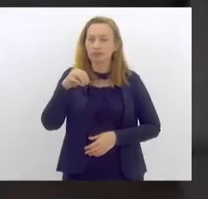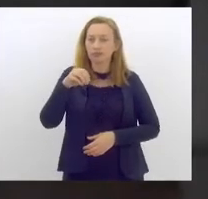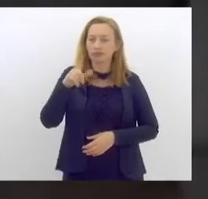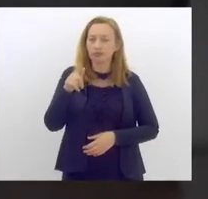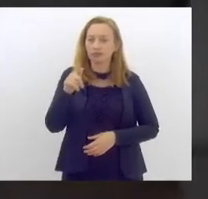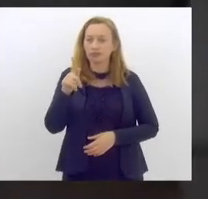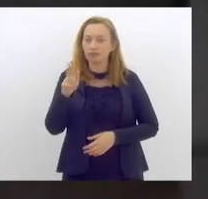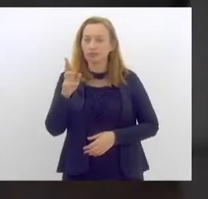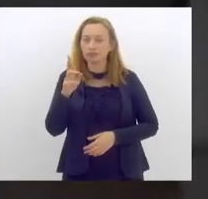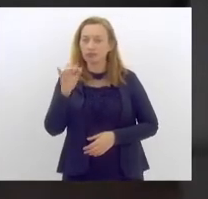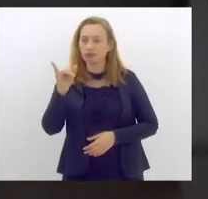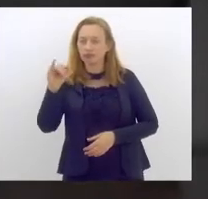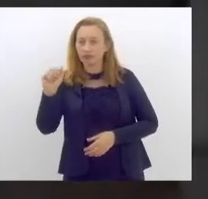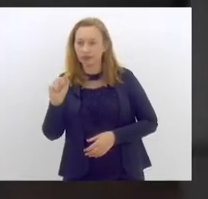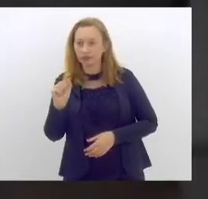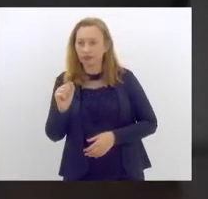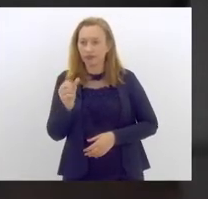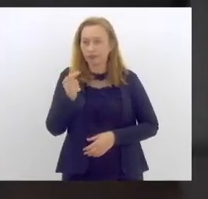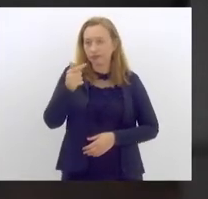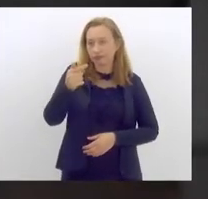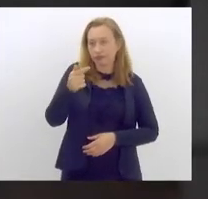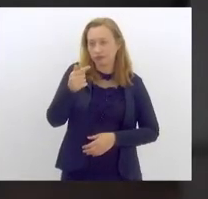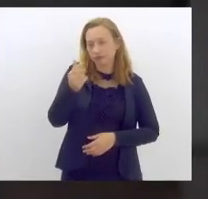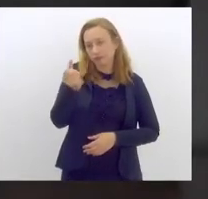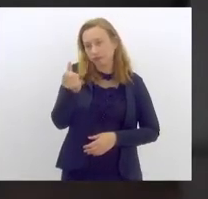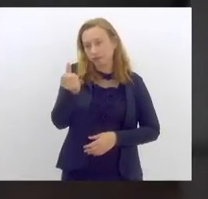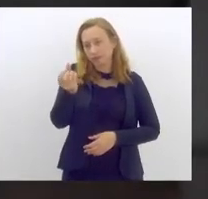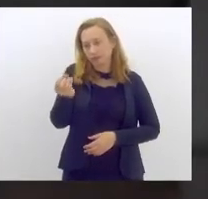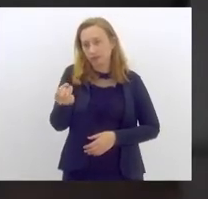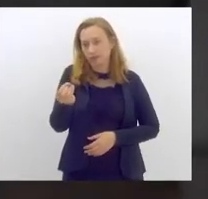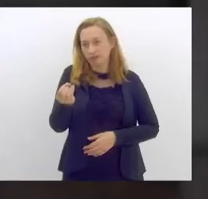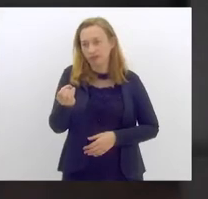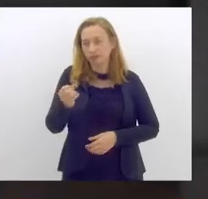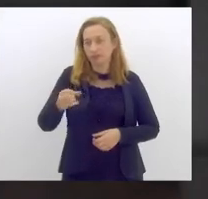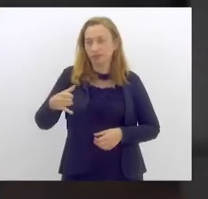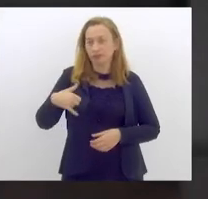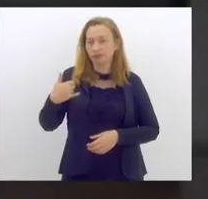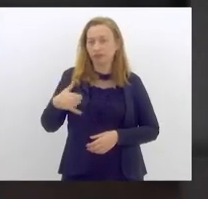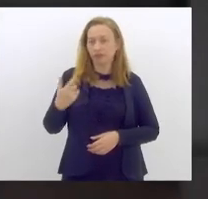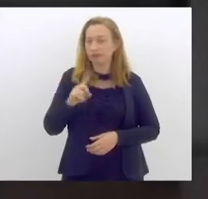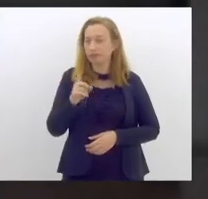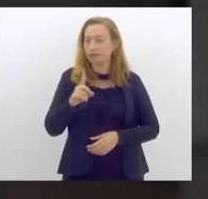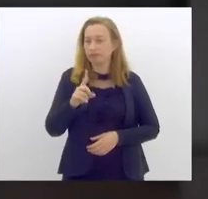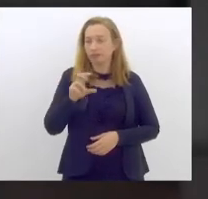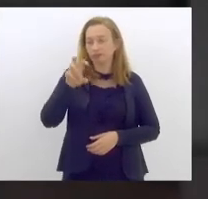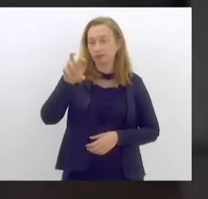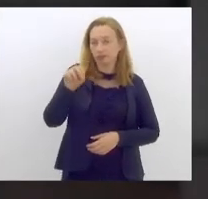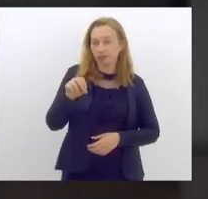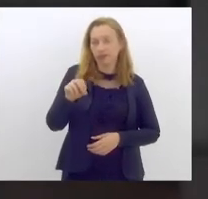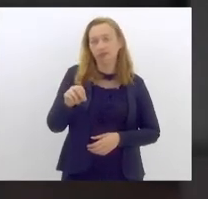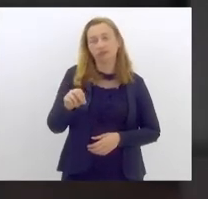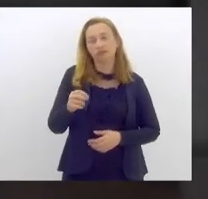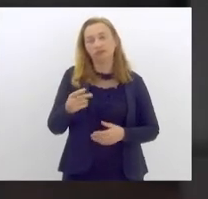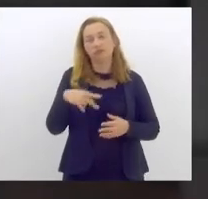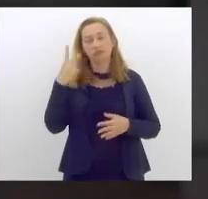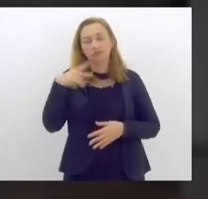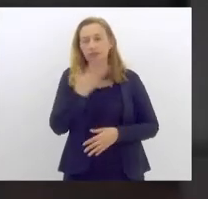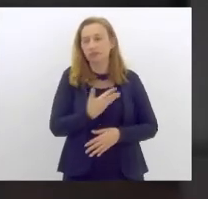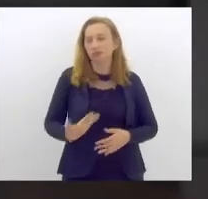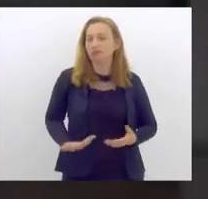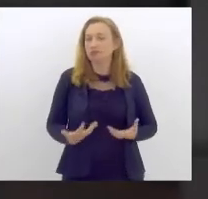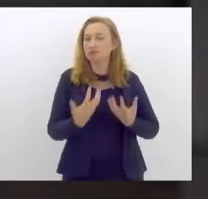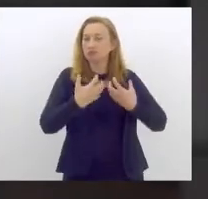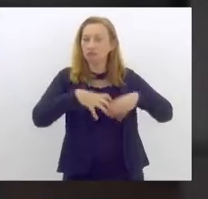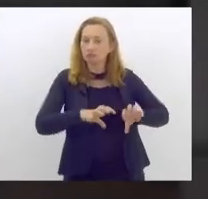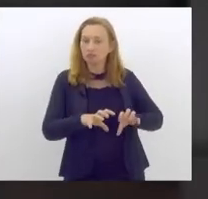idade e não aos 55 é porque uma política pública né que não quer trazer para